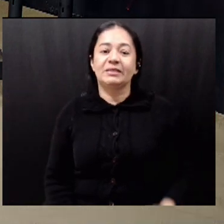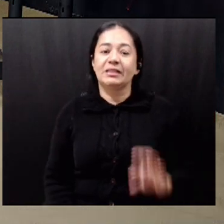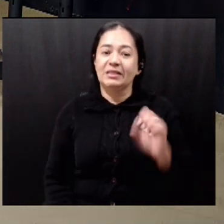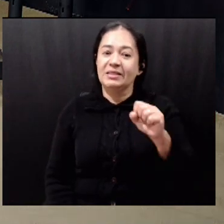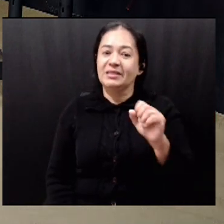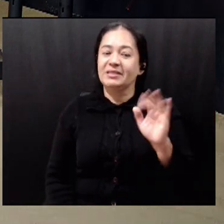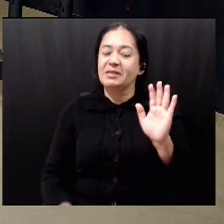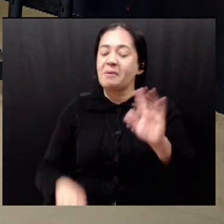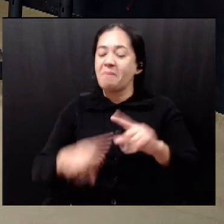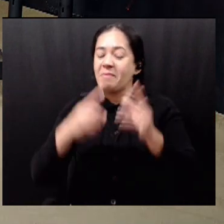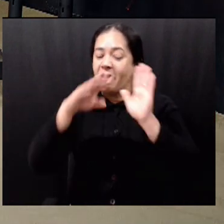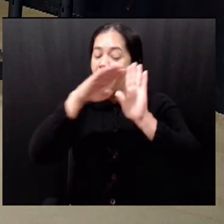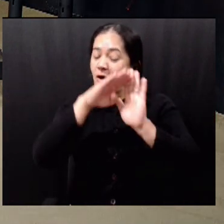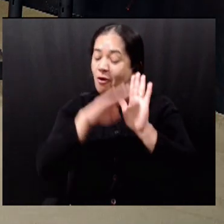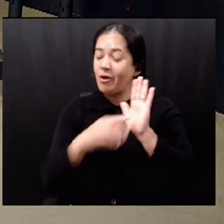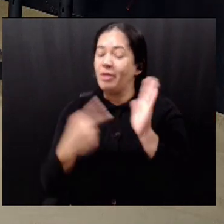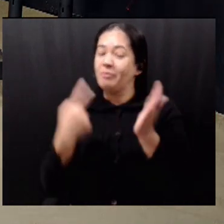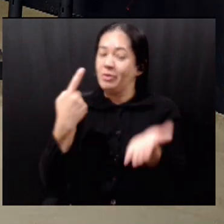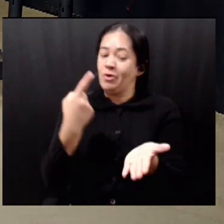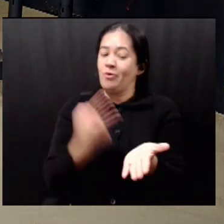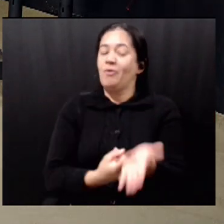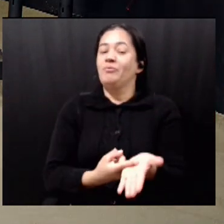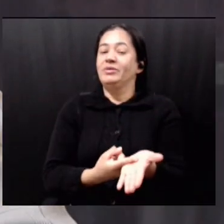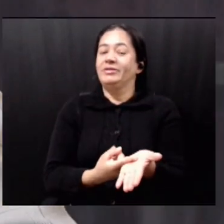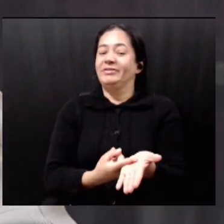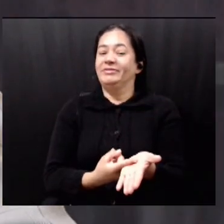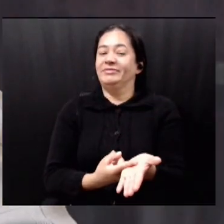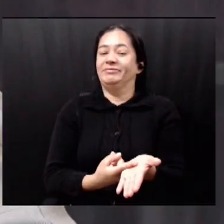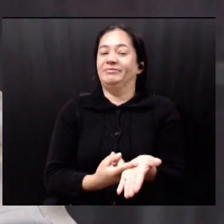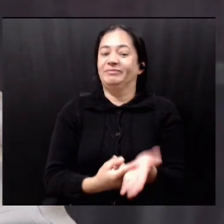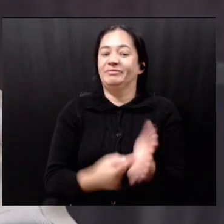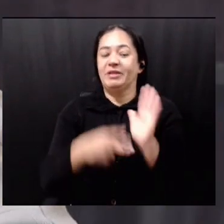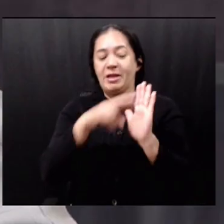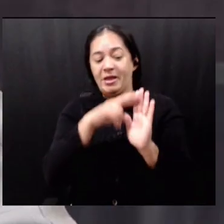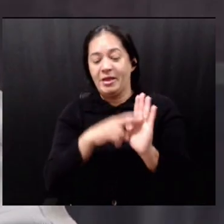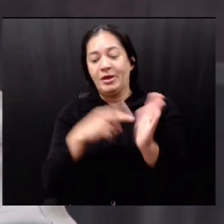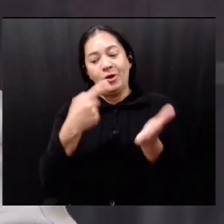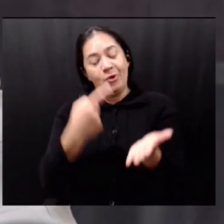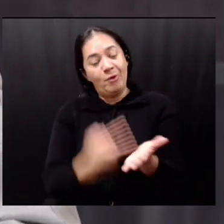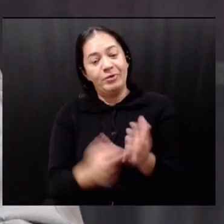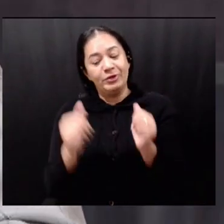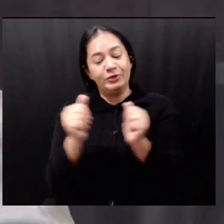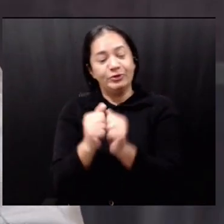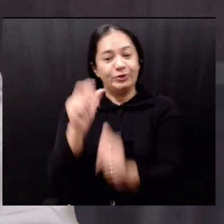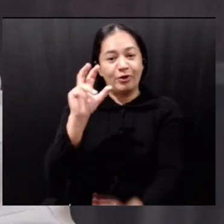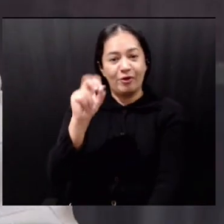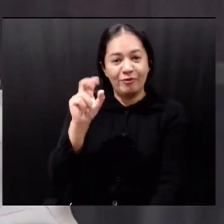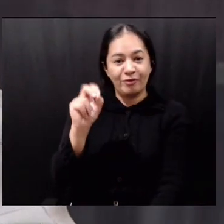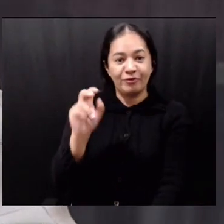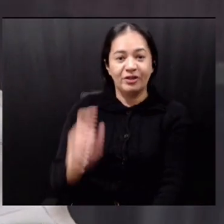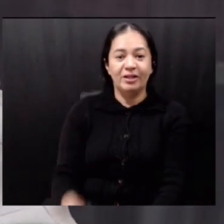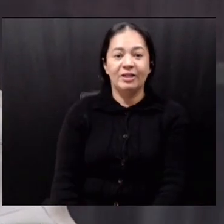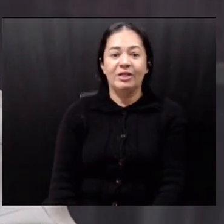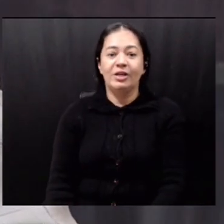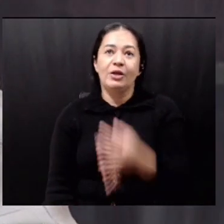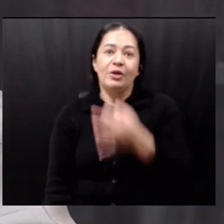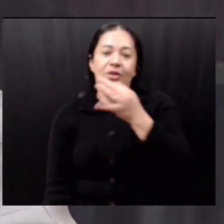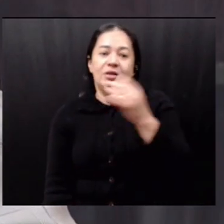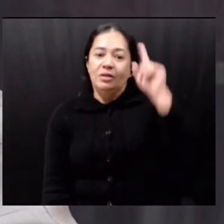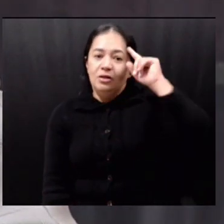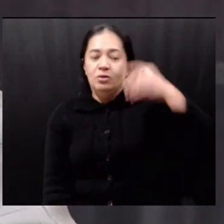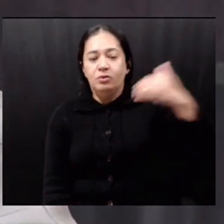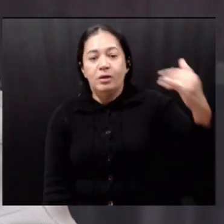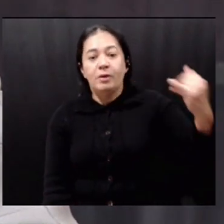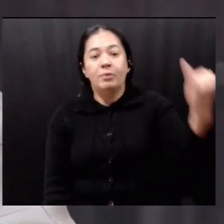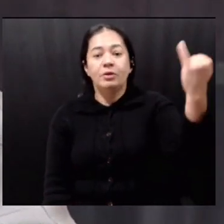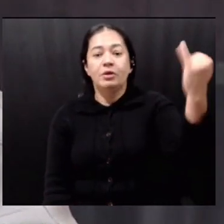do negociável isso, mesmo, né? Pra trazer, assim, essa... Acho que a rotina, ela é extremamente importante, porque é isso. Quando